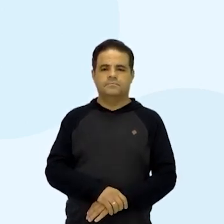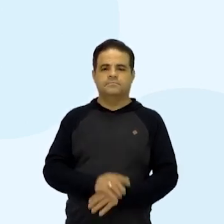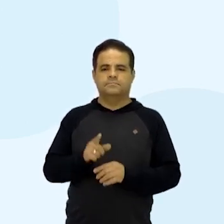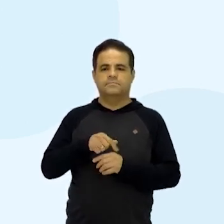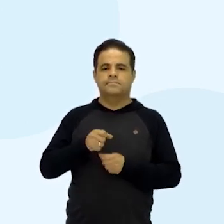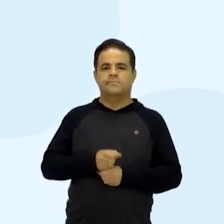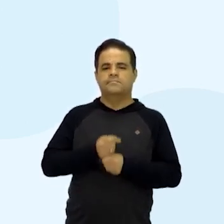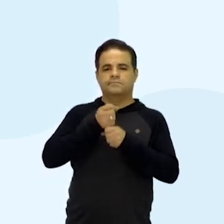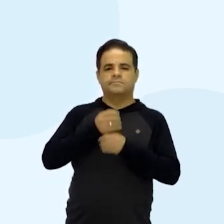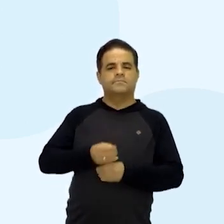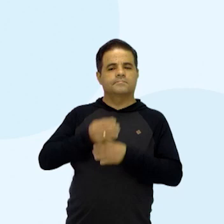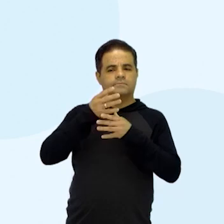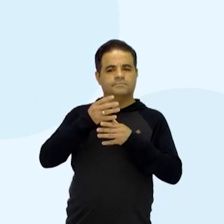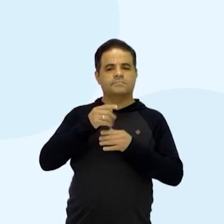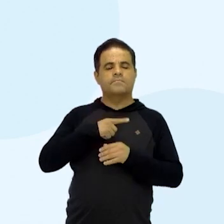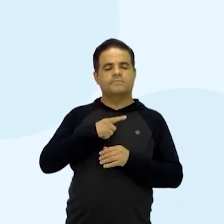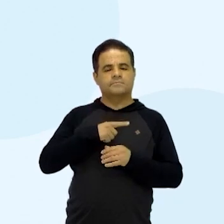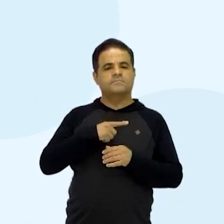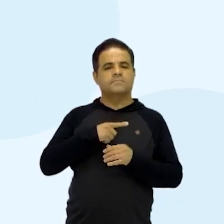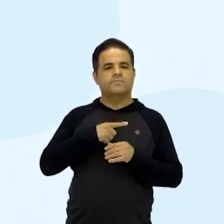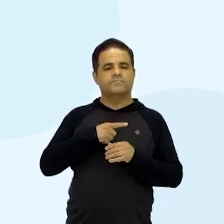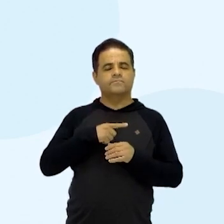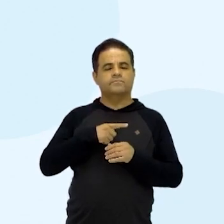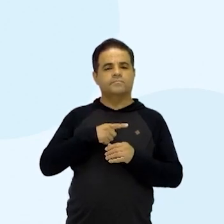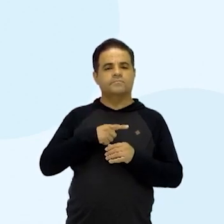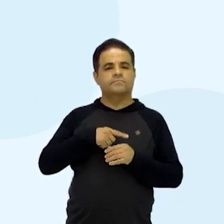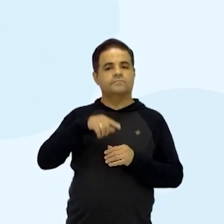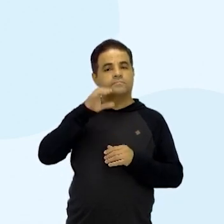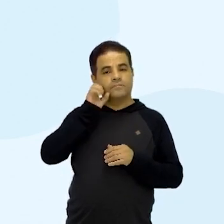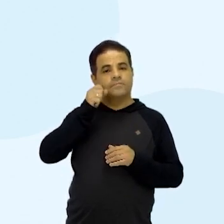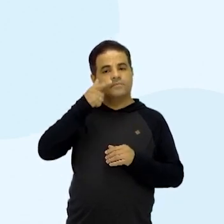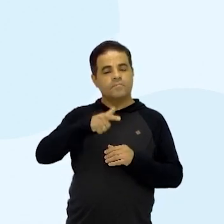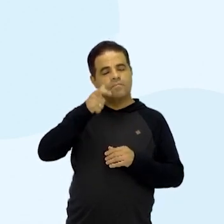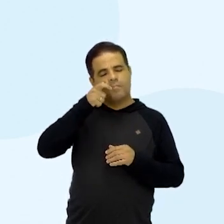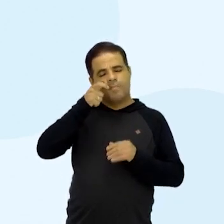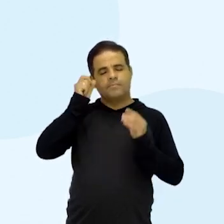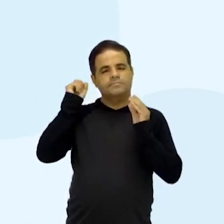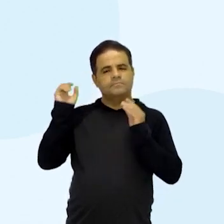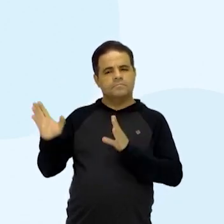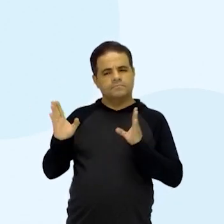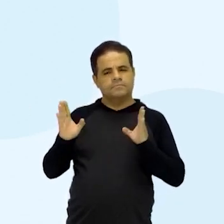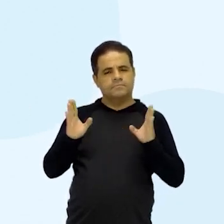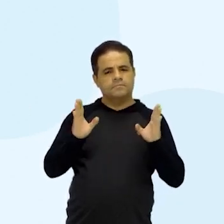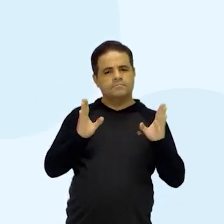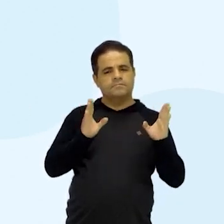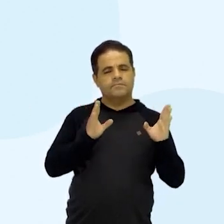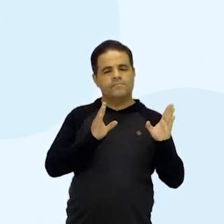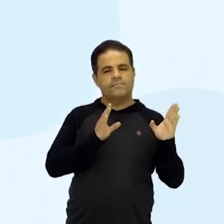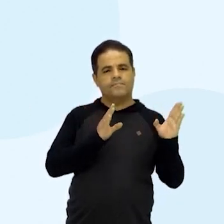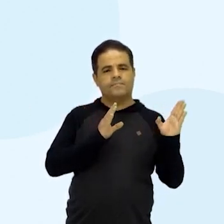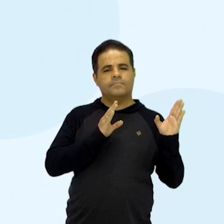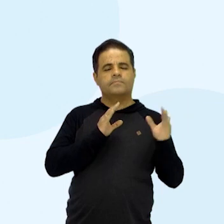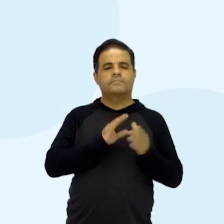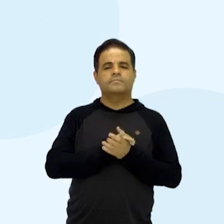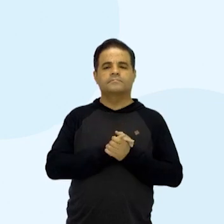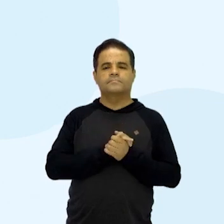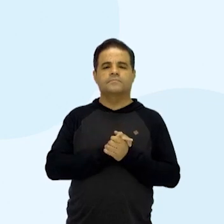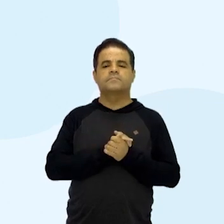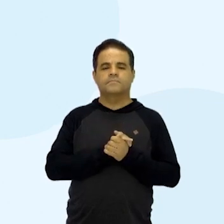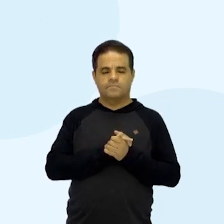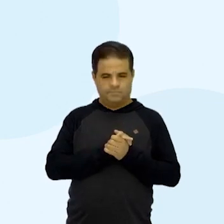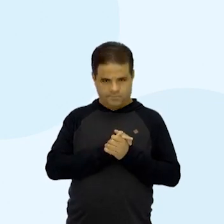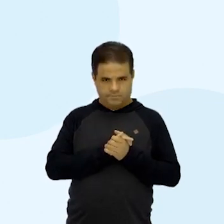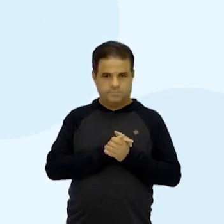O tempo que vocês têm aí é o tempo que vocês vão ouvir ao vídeo novamente e assistir aqui pequenininho no cantinho. Bom? So,